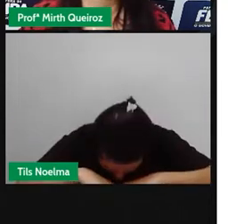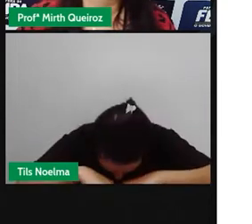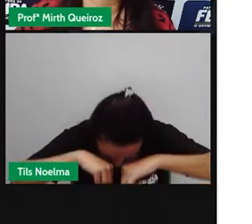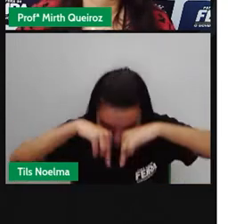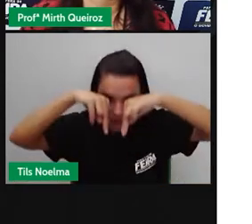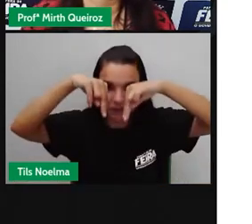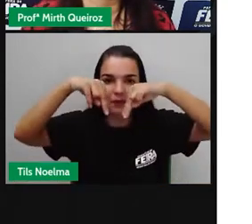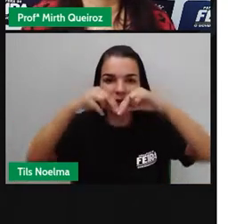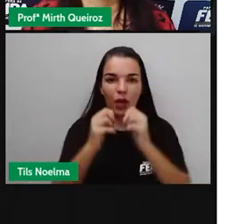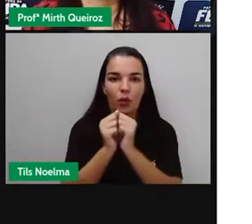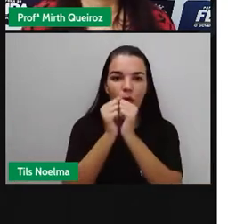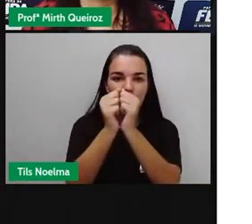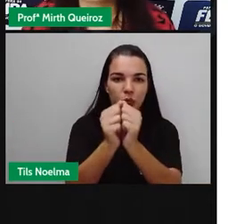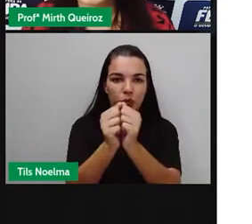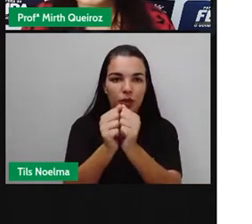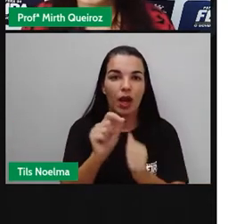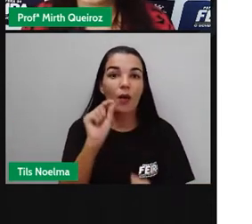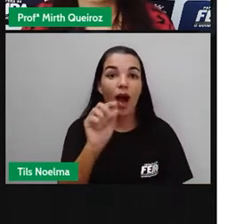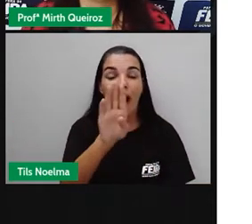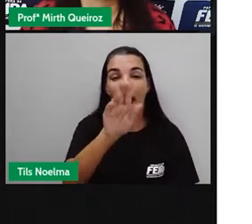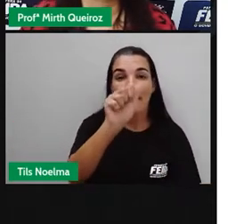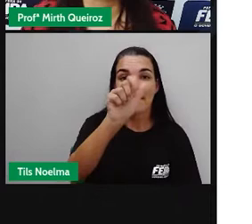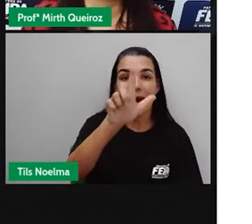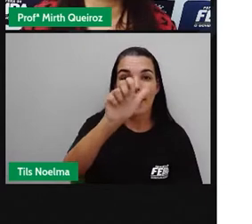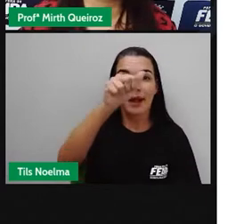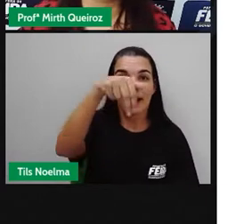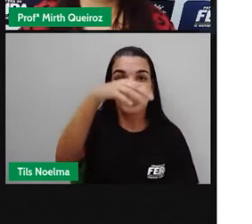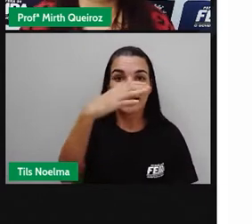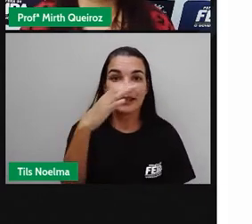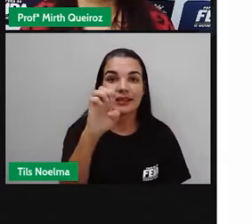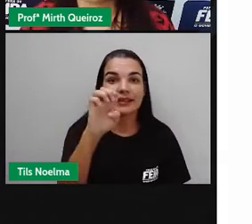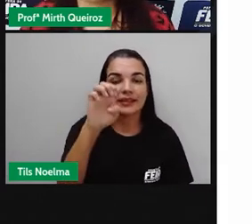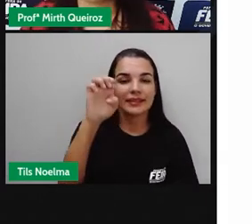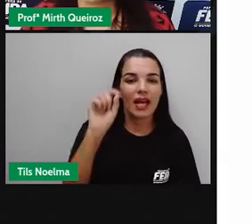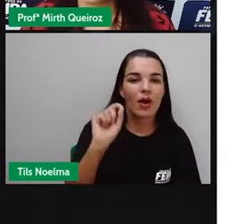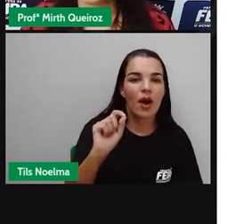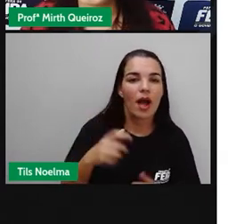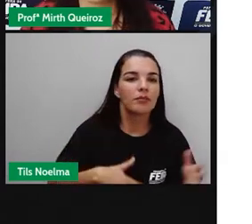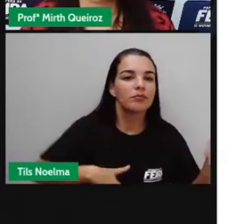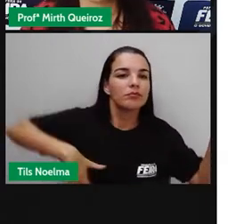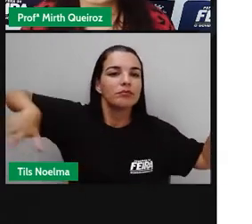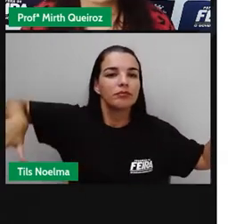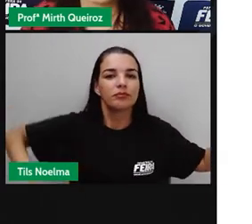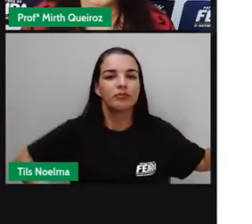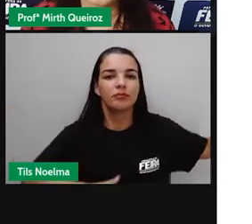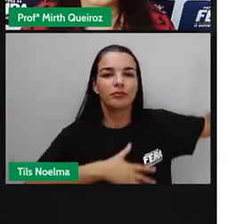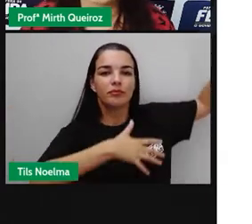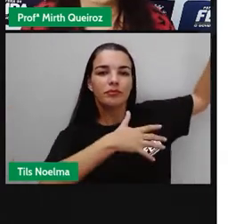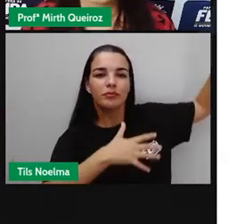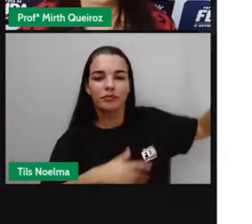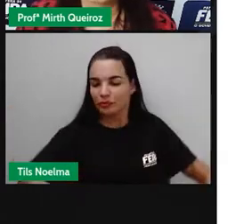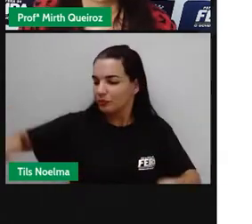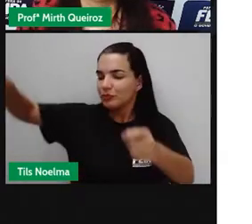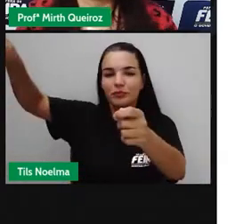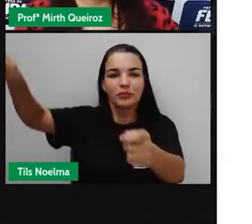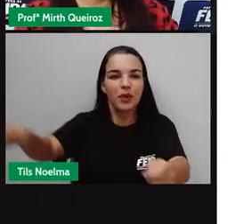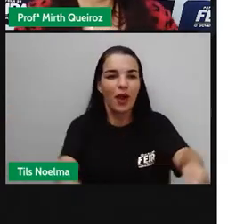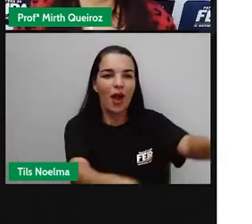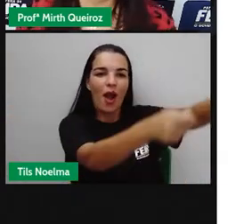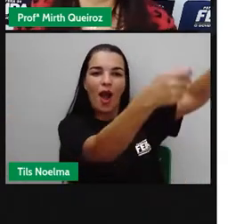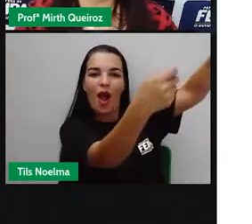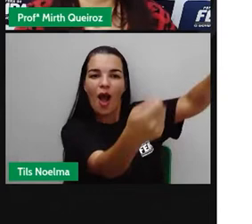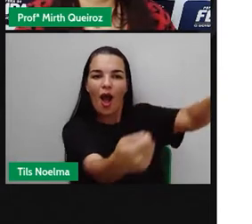tempo. O balancê, né? Damas e cavalheiros balançam os braços naturalmente, que é